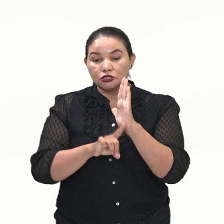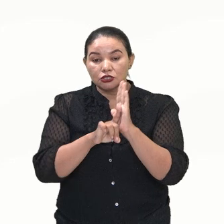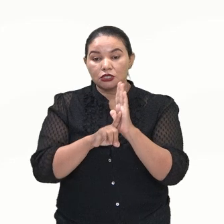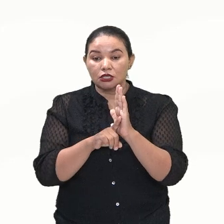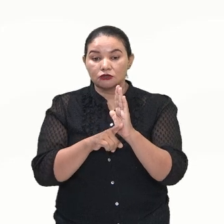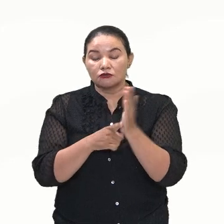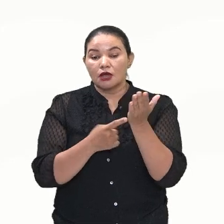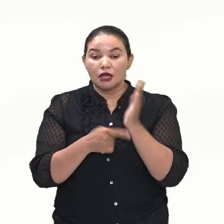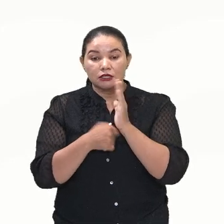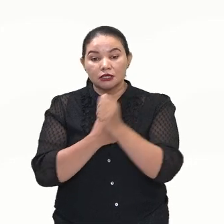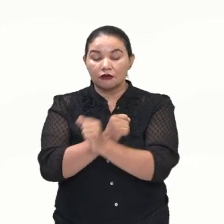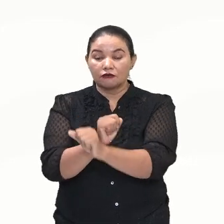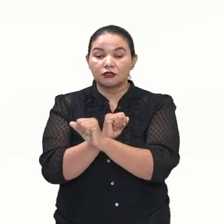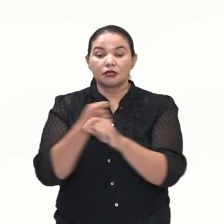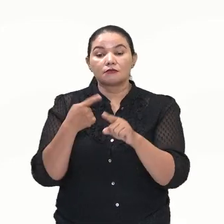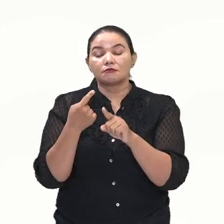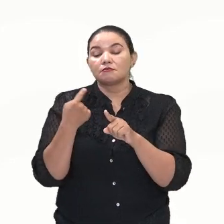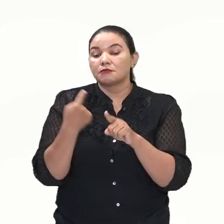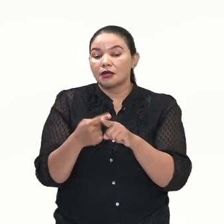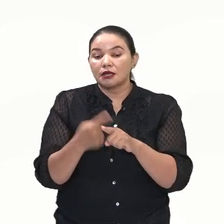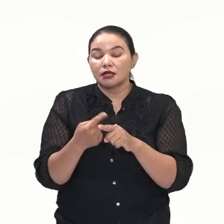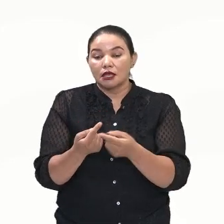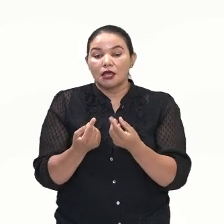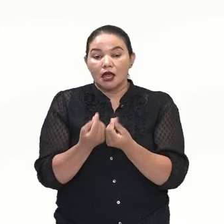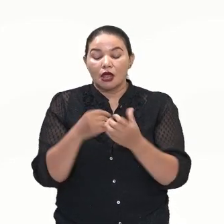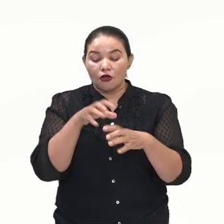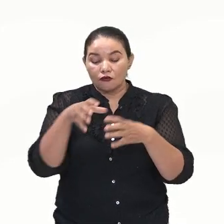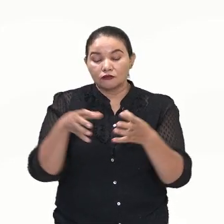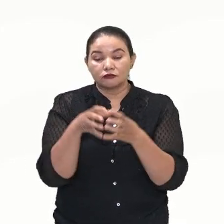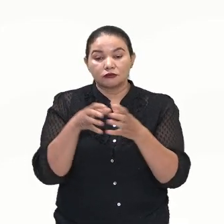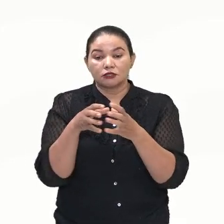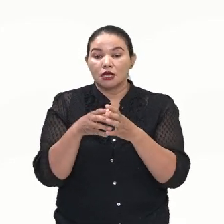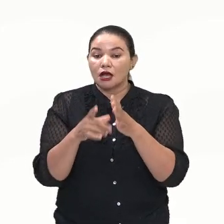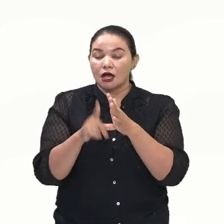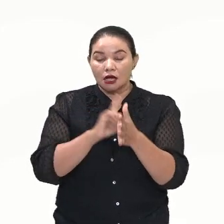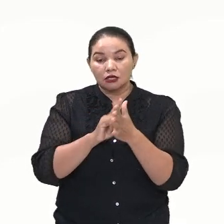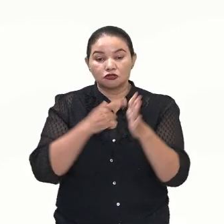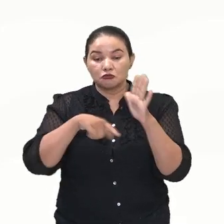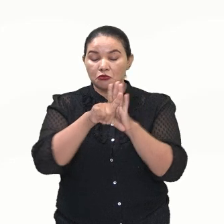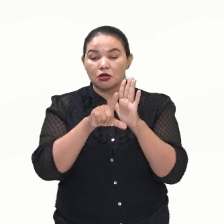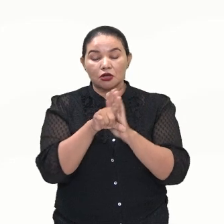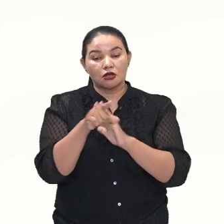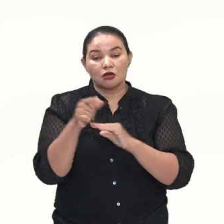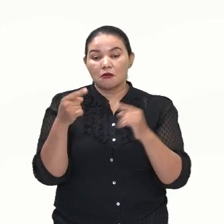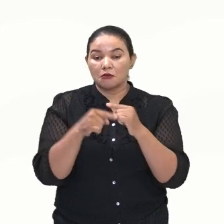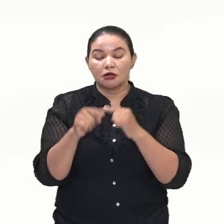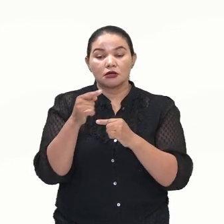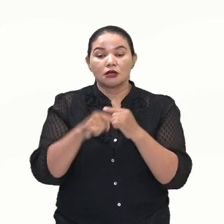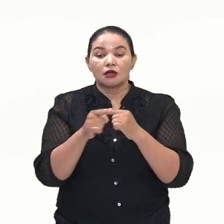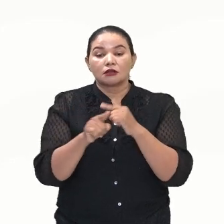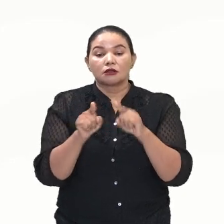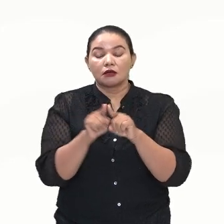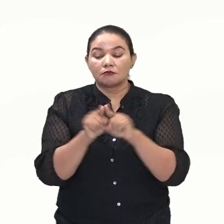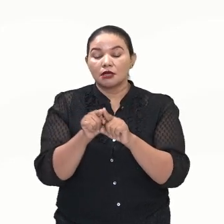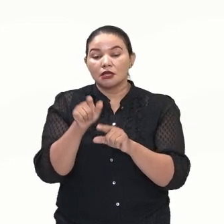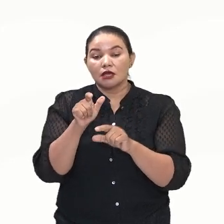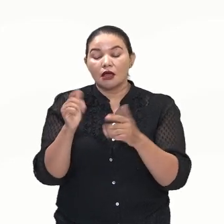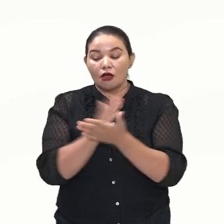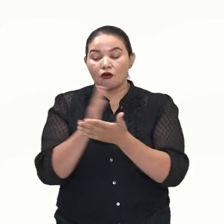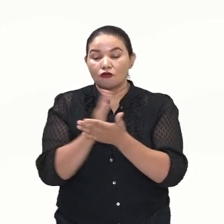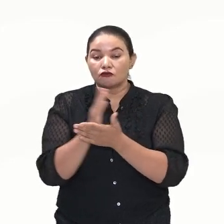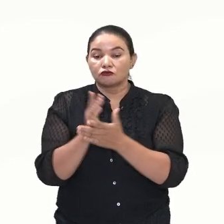coletivos. Essas organizações elas eram ilegais no início e os seus membros muitas vezes